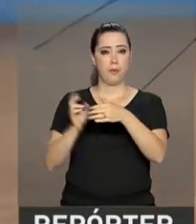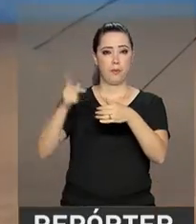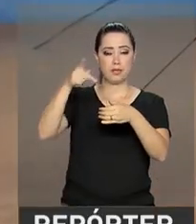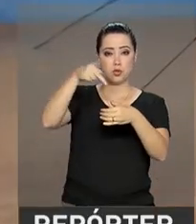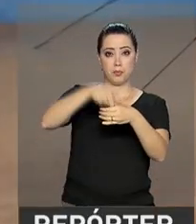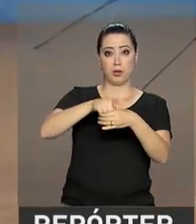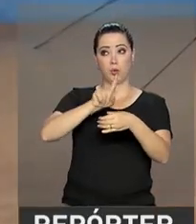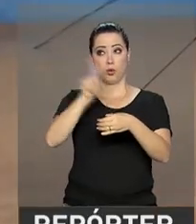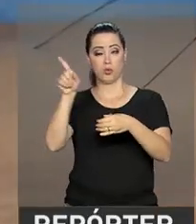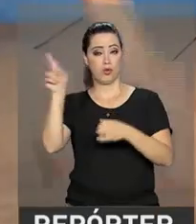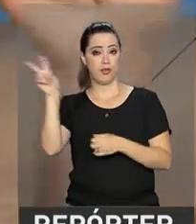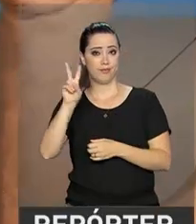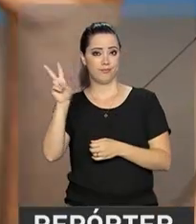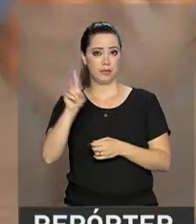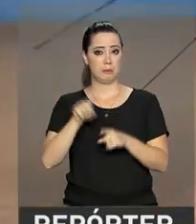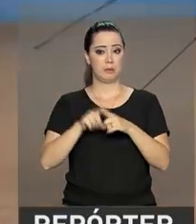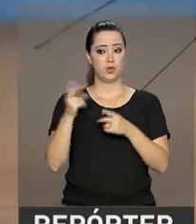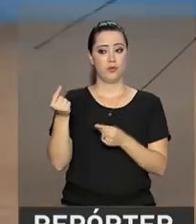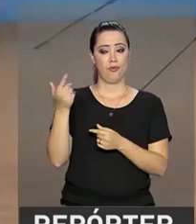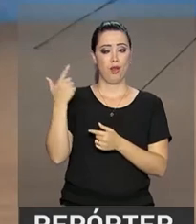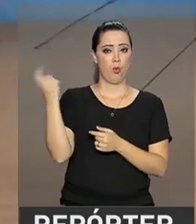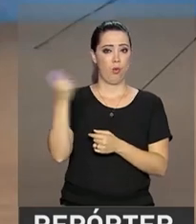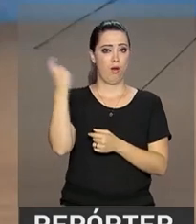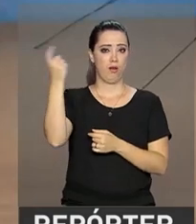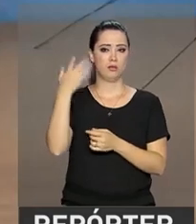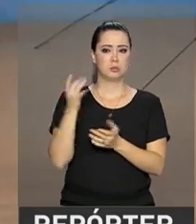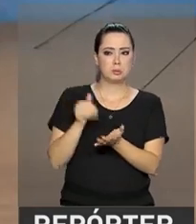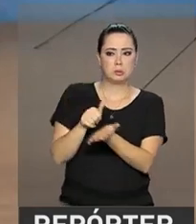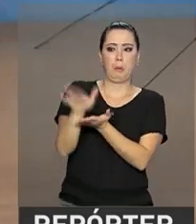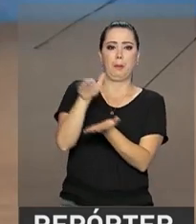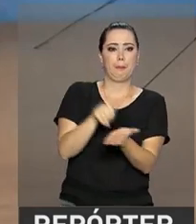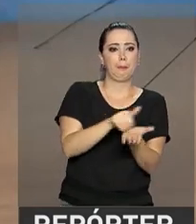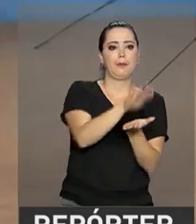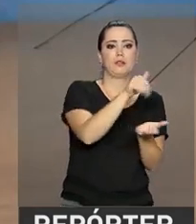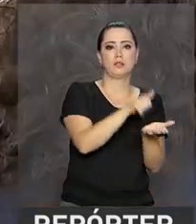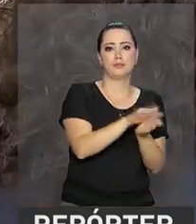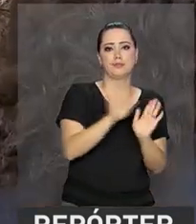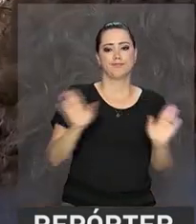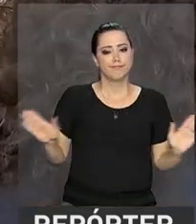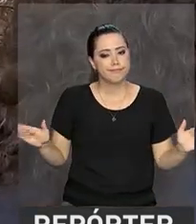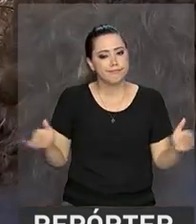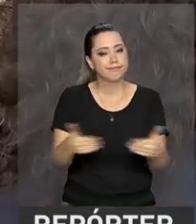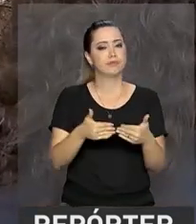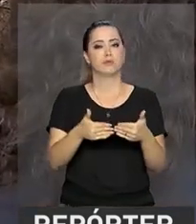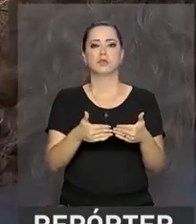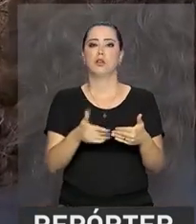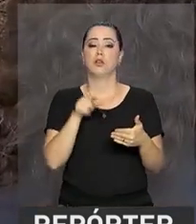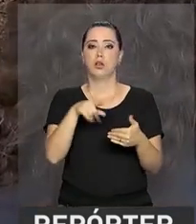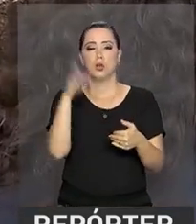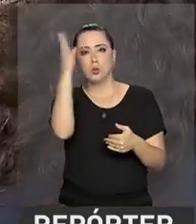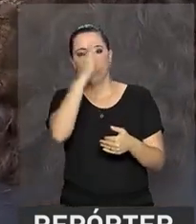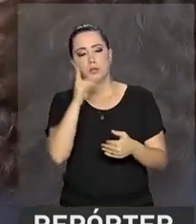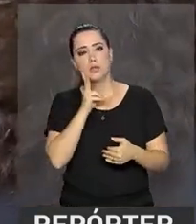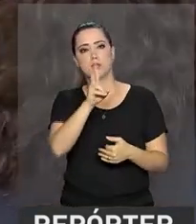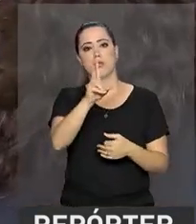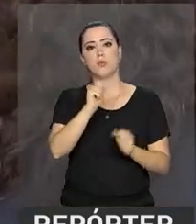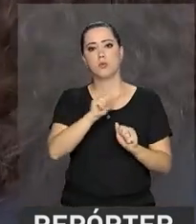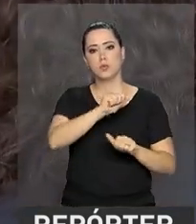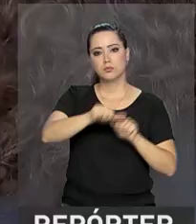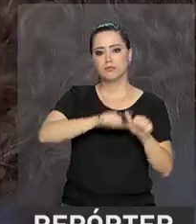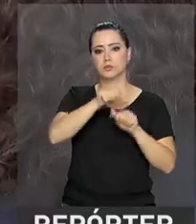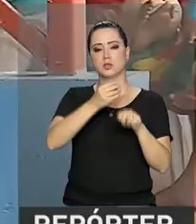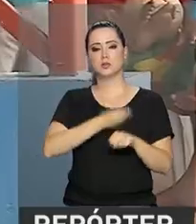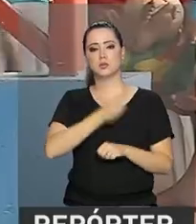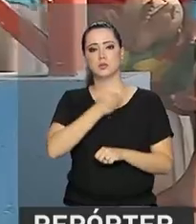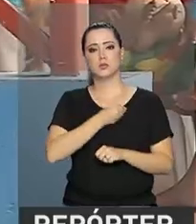inflação crescente, a empresa começou a dispensar funcionários até fechar as portas. No Brasil, viu uma chance de recomeço